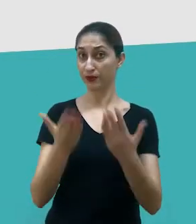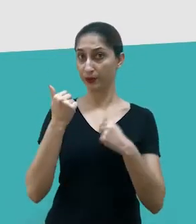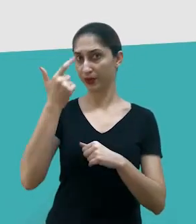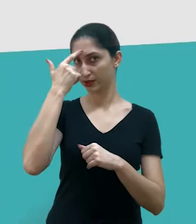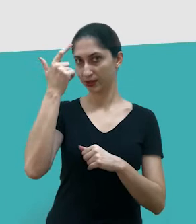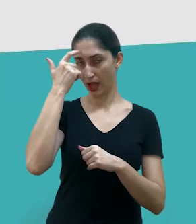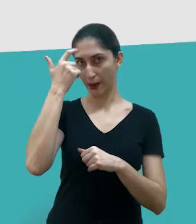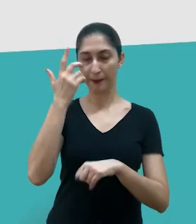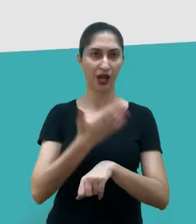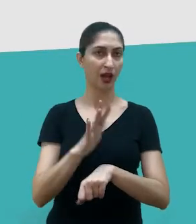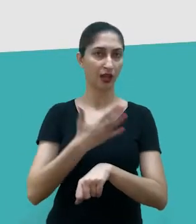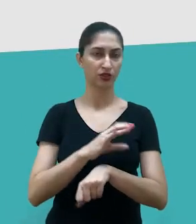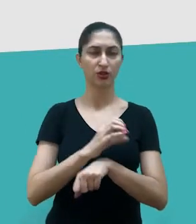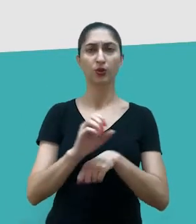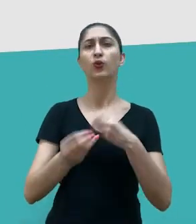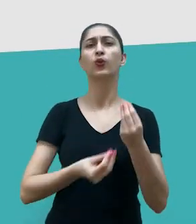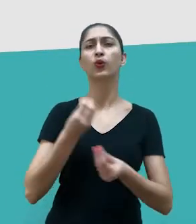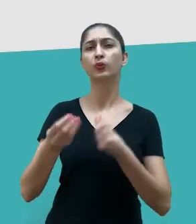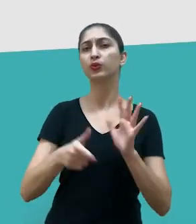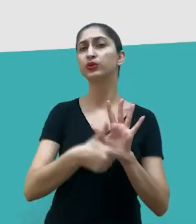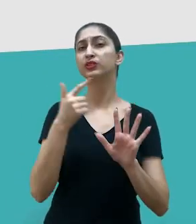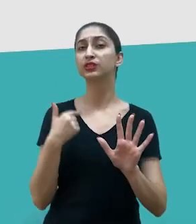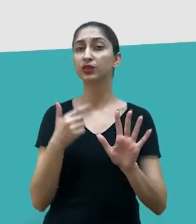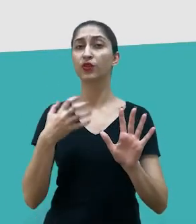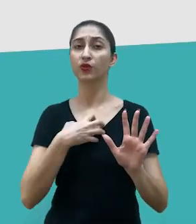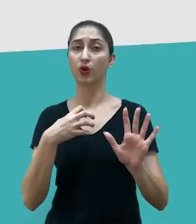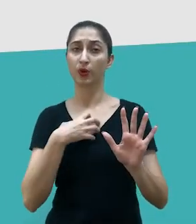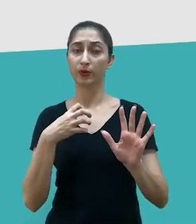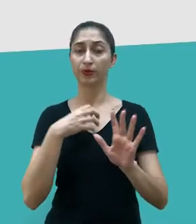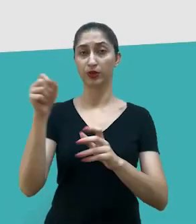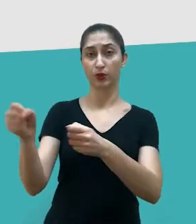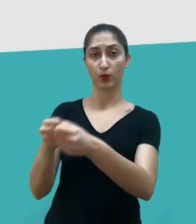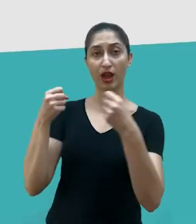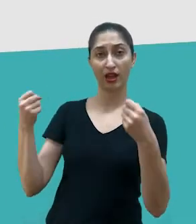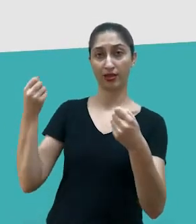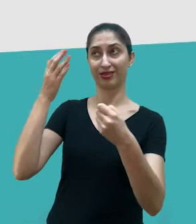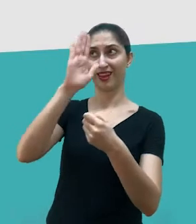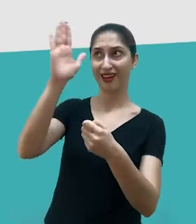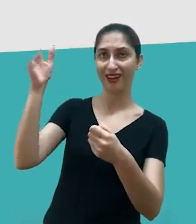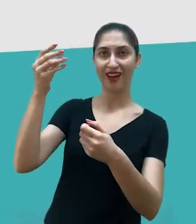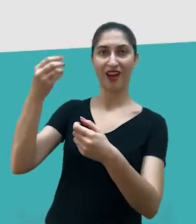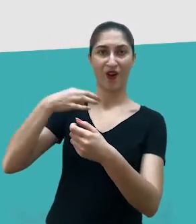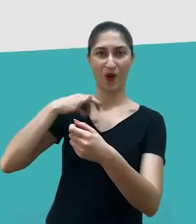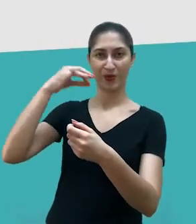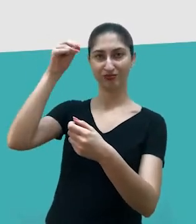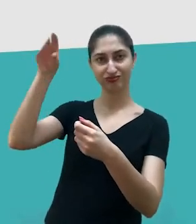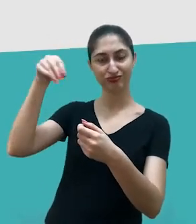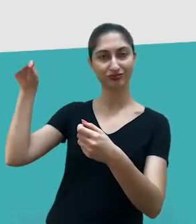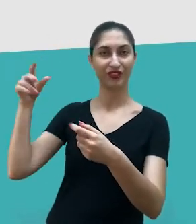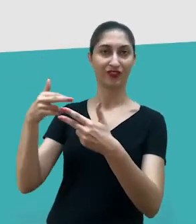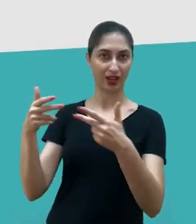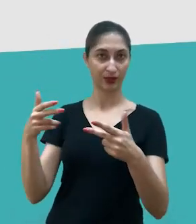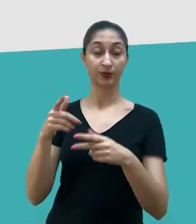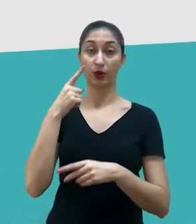muito prática os 5 passos para um guarda-roupa sustentável. O número 1 é cuidar bem das